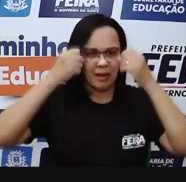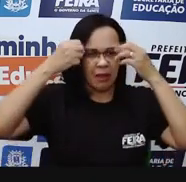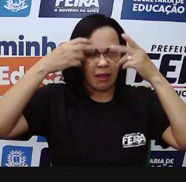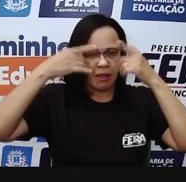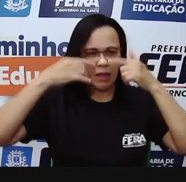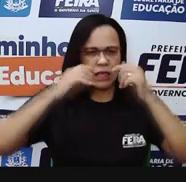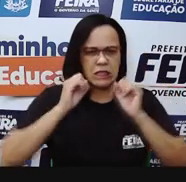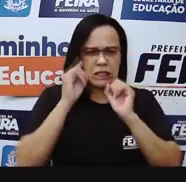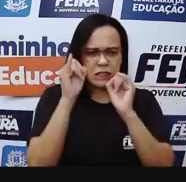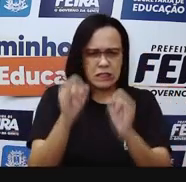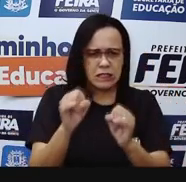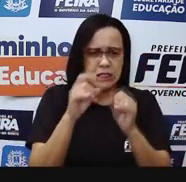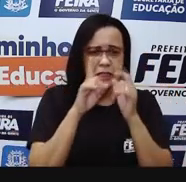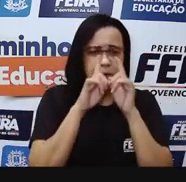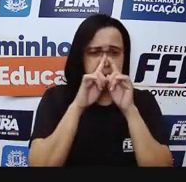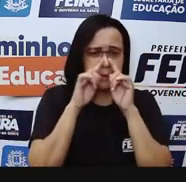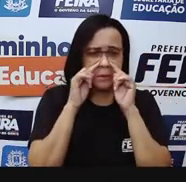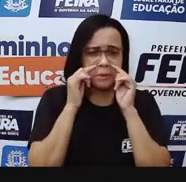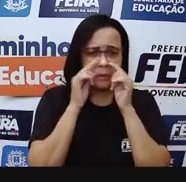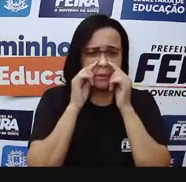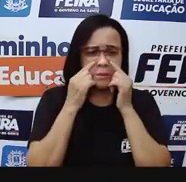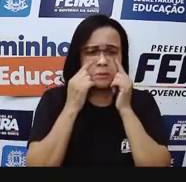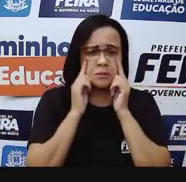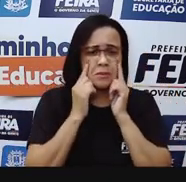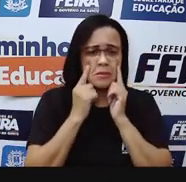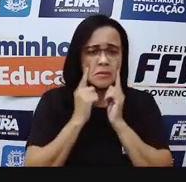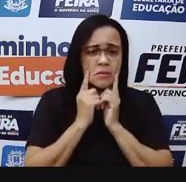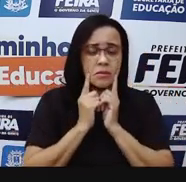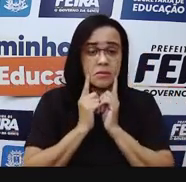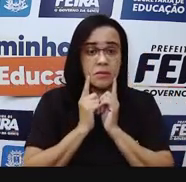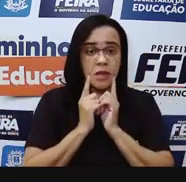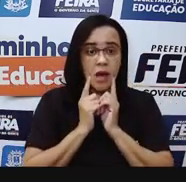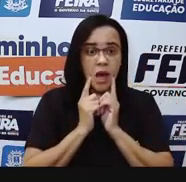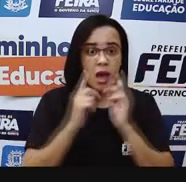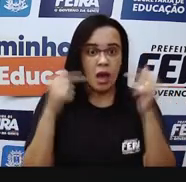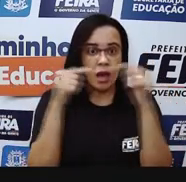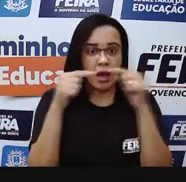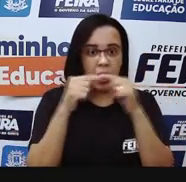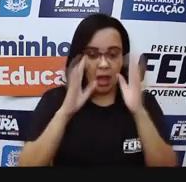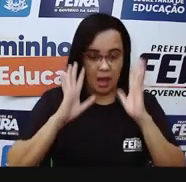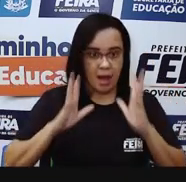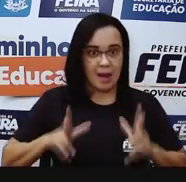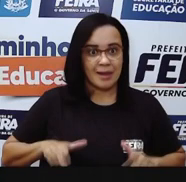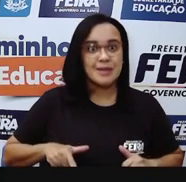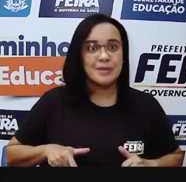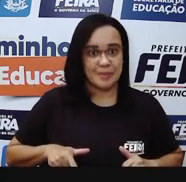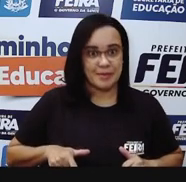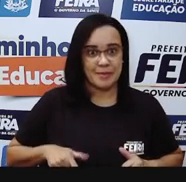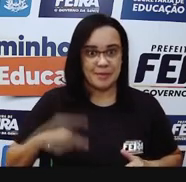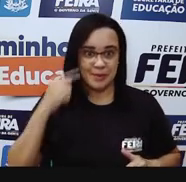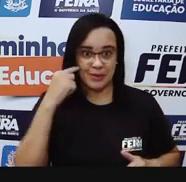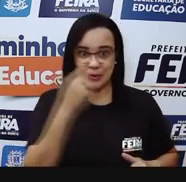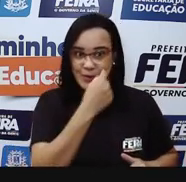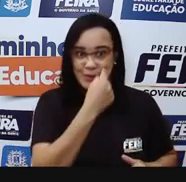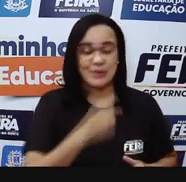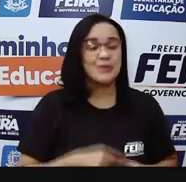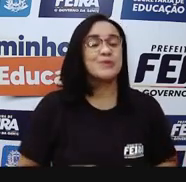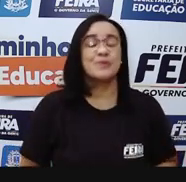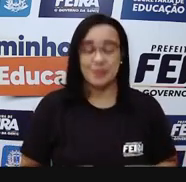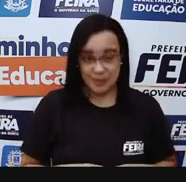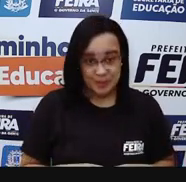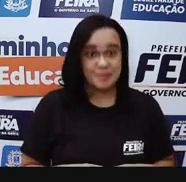pouco mais ou menos nesse sentido também. É como se, quando ocorre o movimento de nossos cílios